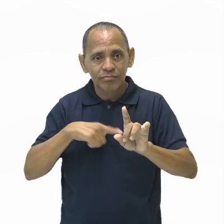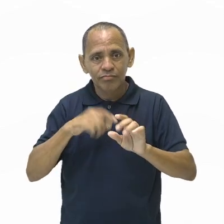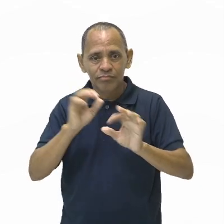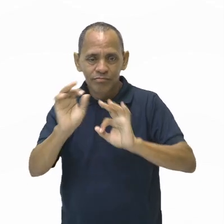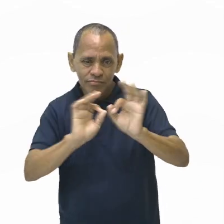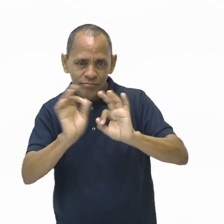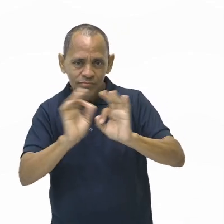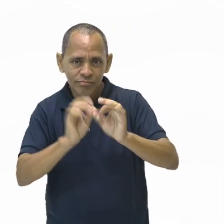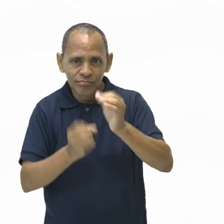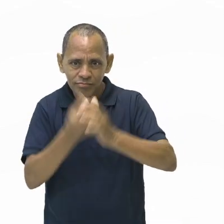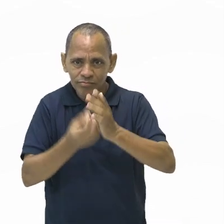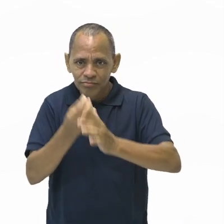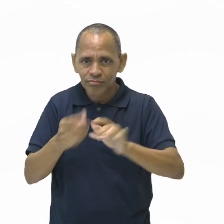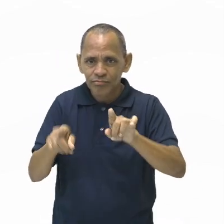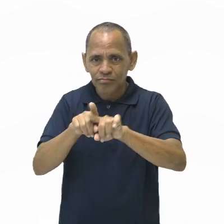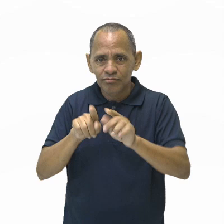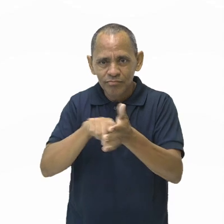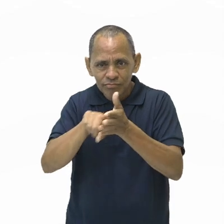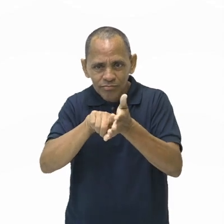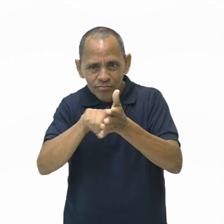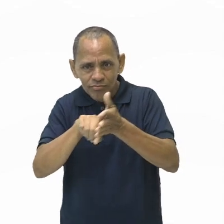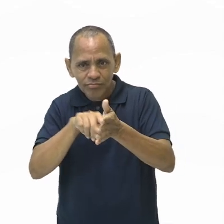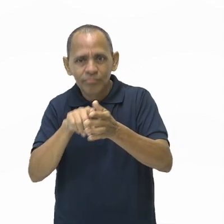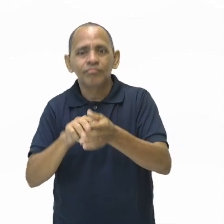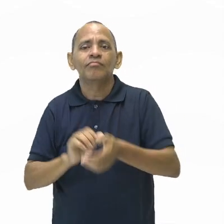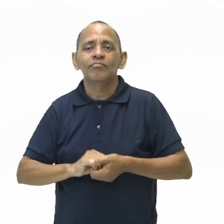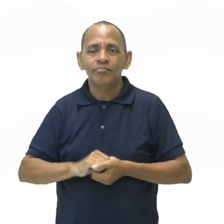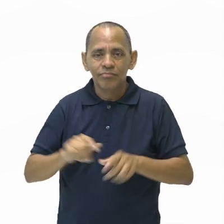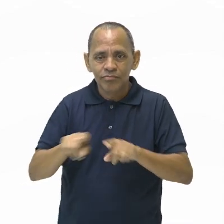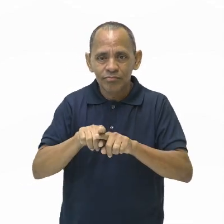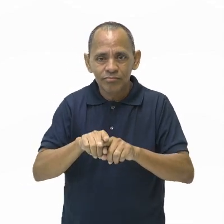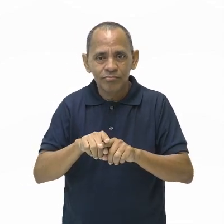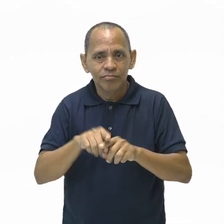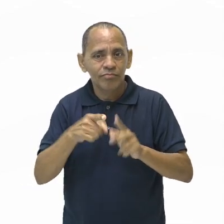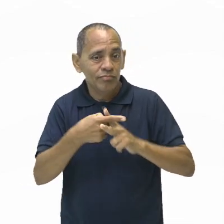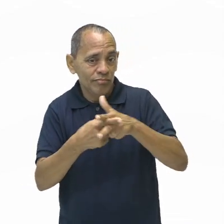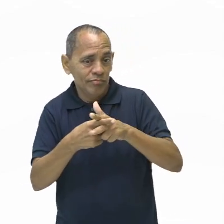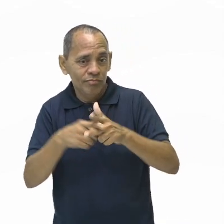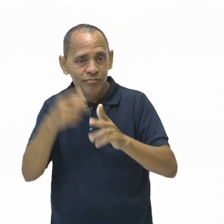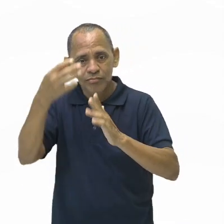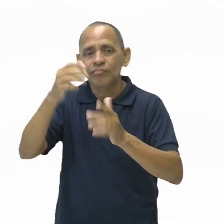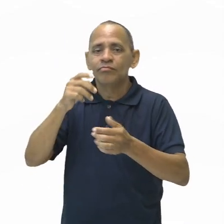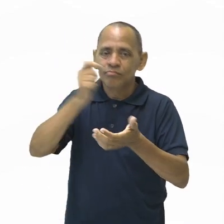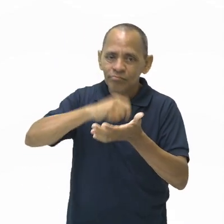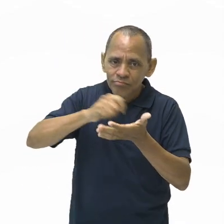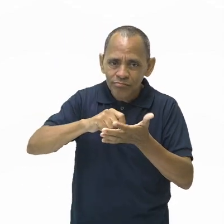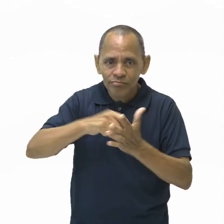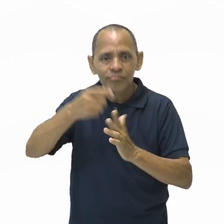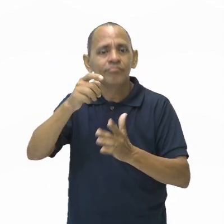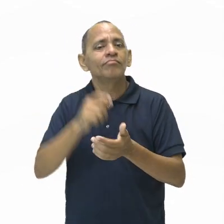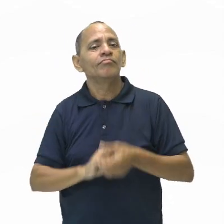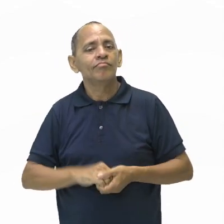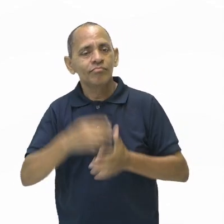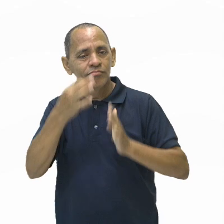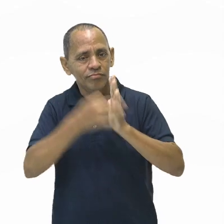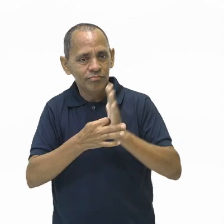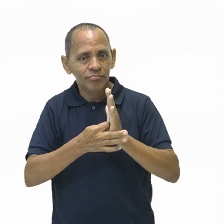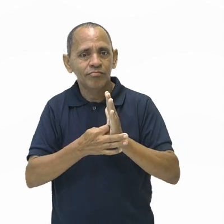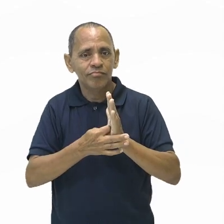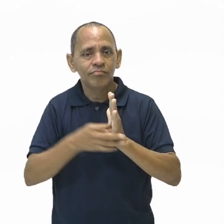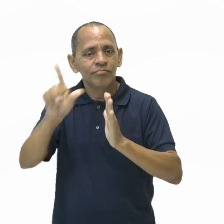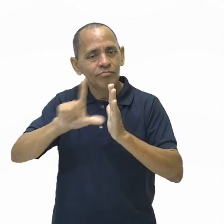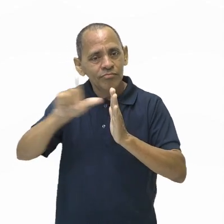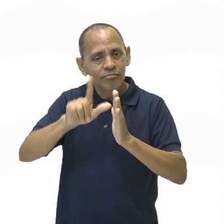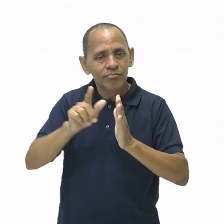planejamento, elaboração, revisão, edição, escrita e reescrita de textos literários e jornalísticos